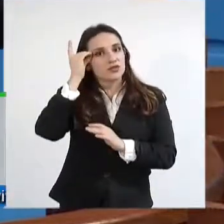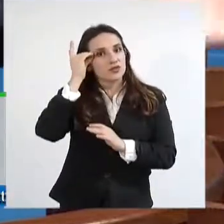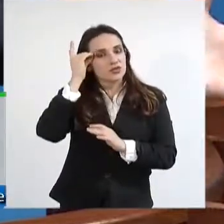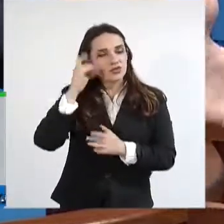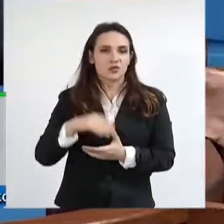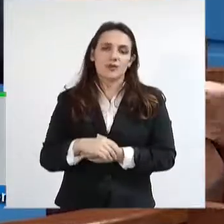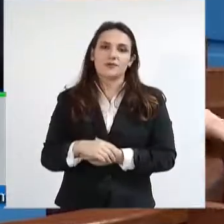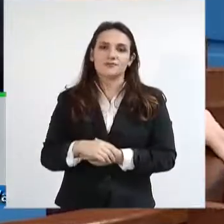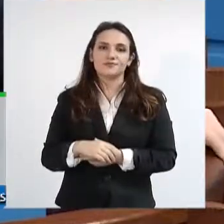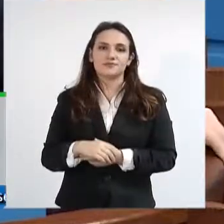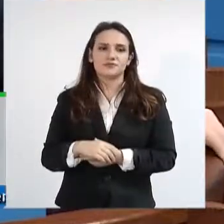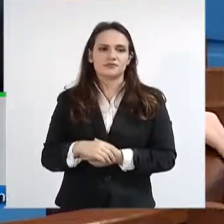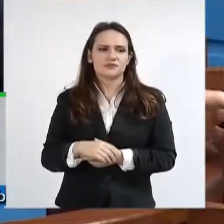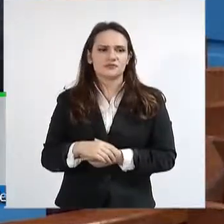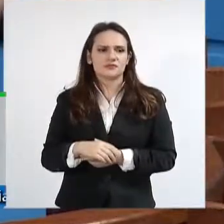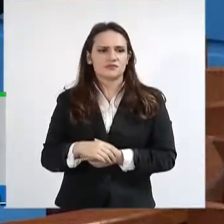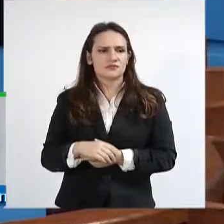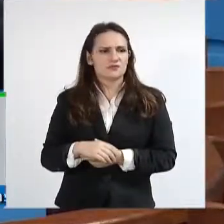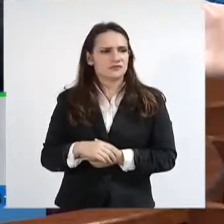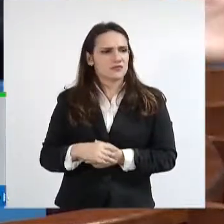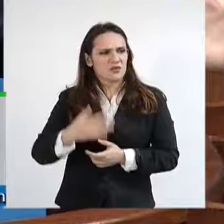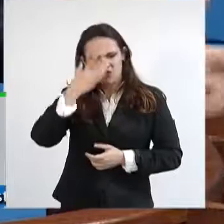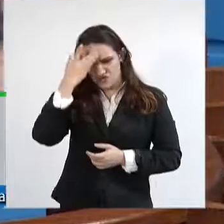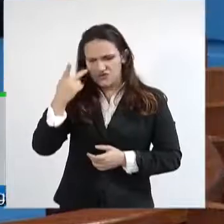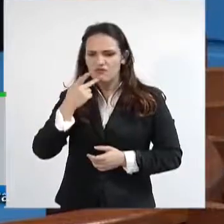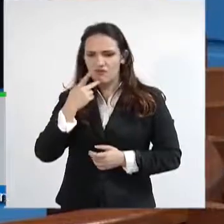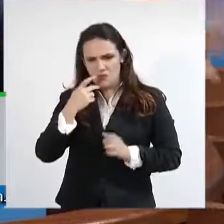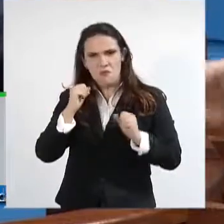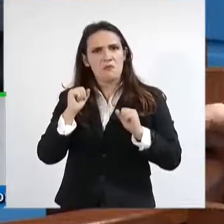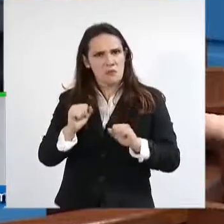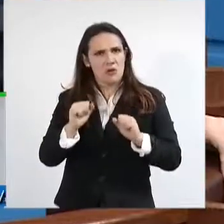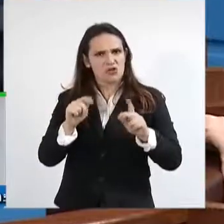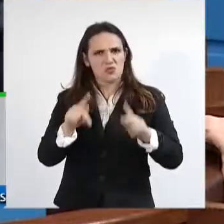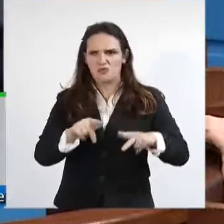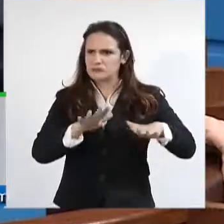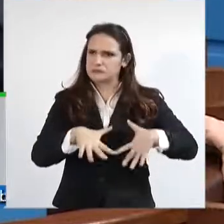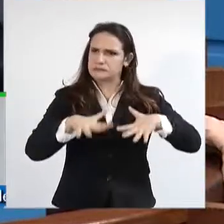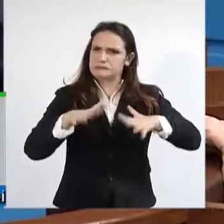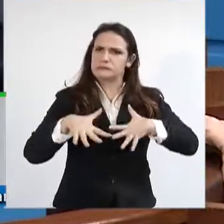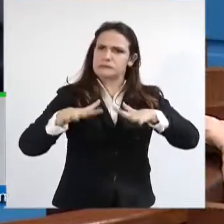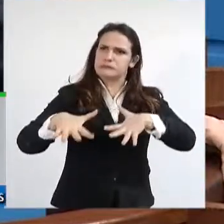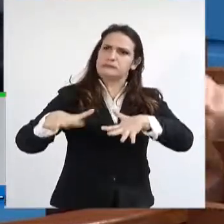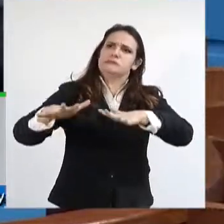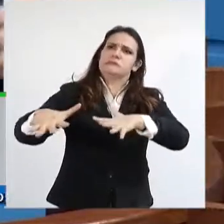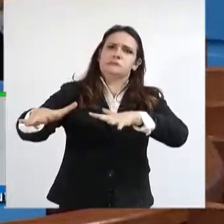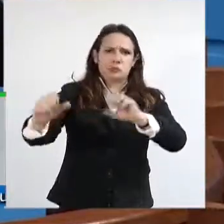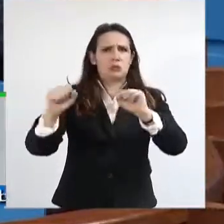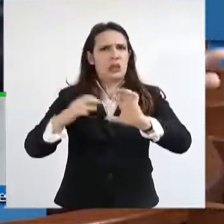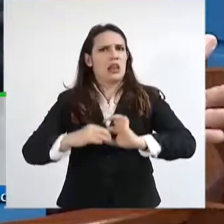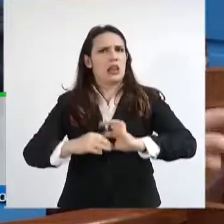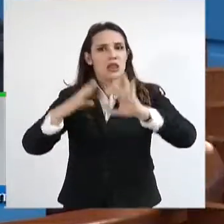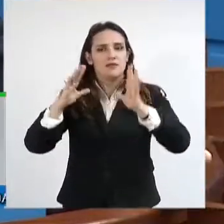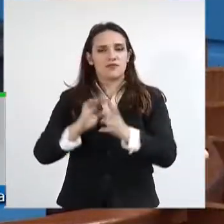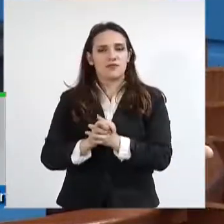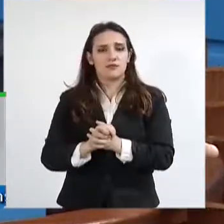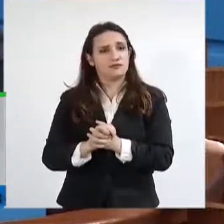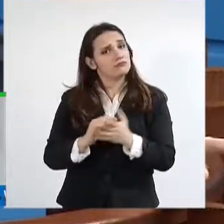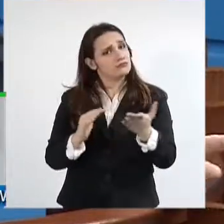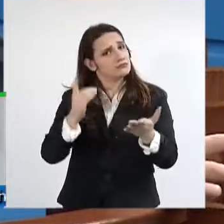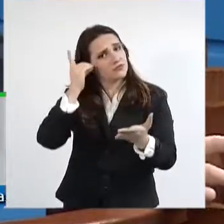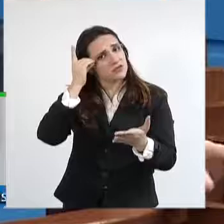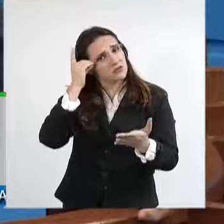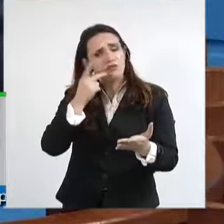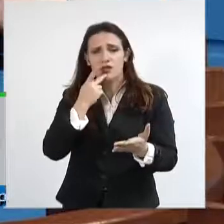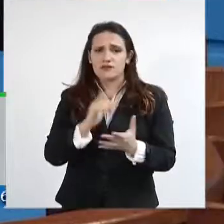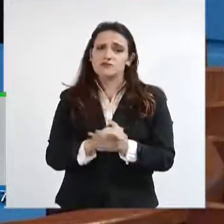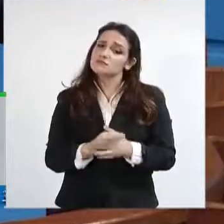todo mundo dizia, mas isso é democrático, deixa o povo se manifestar, né? E a própria presidente Dilma dava